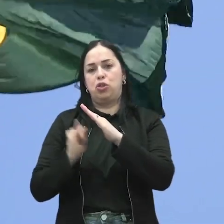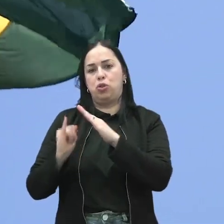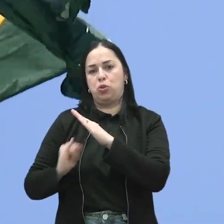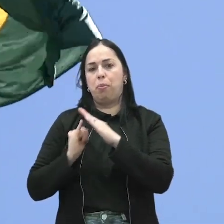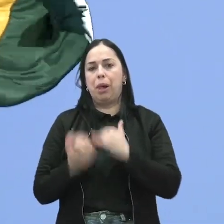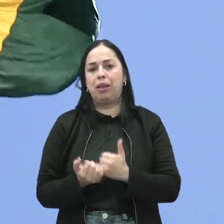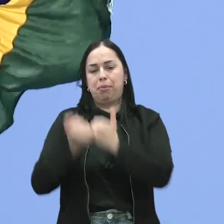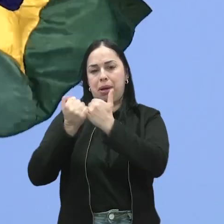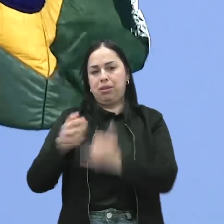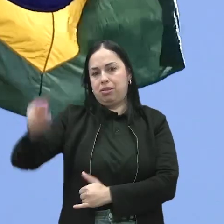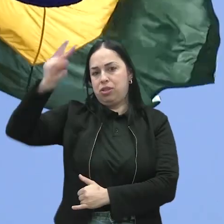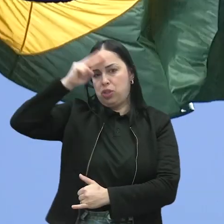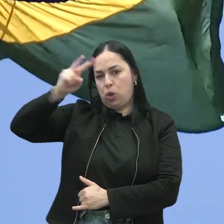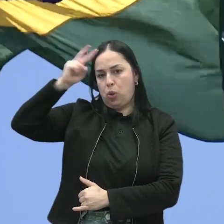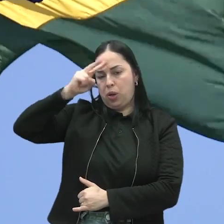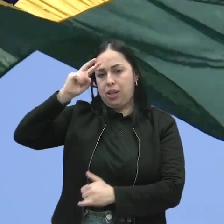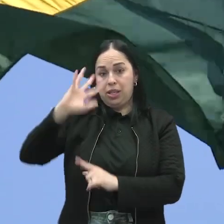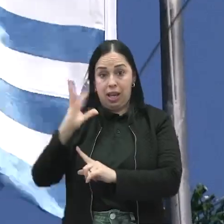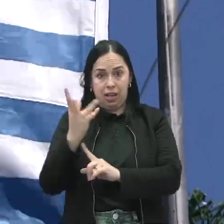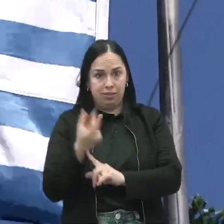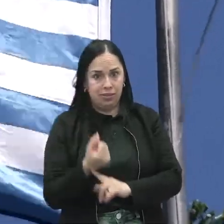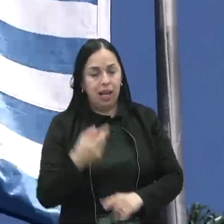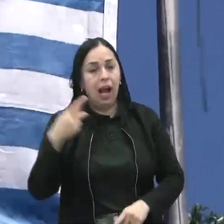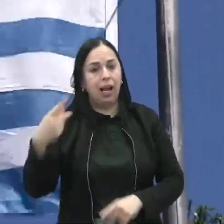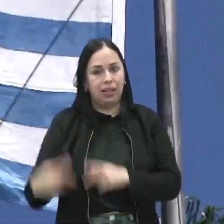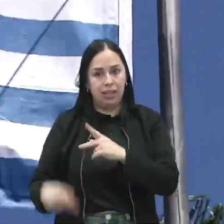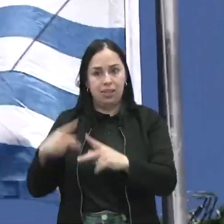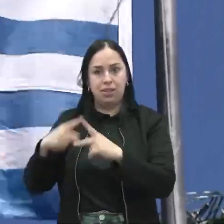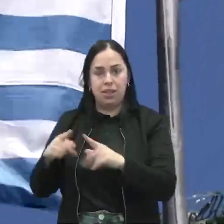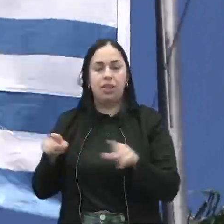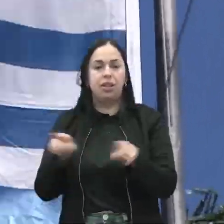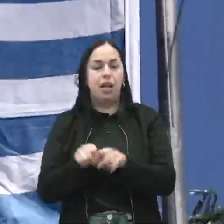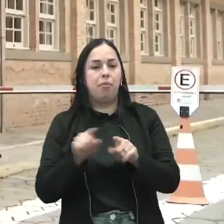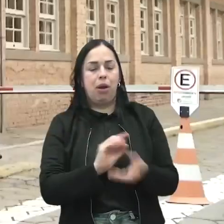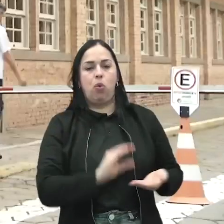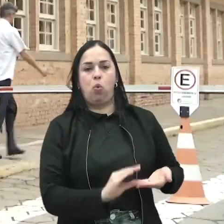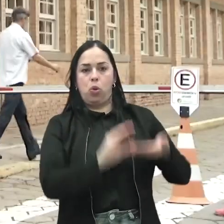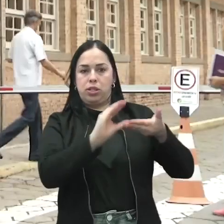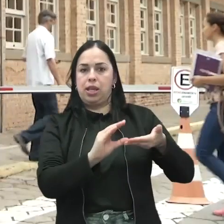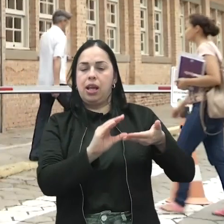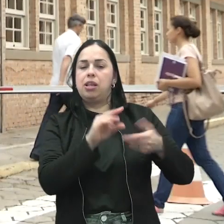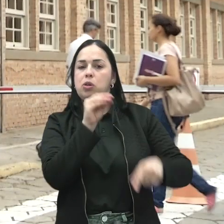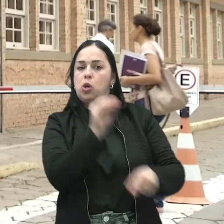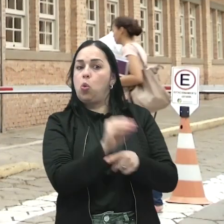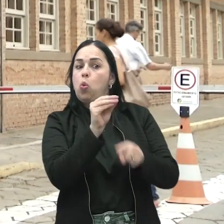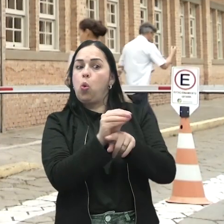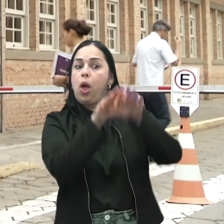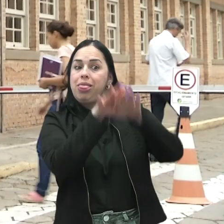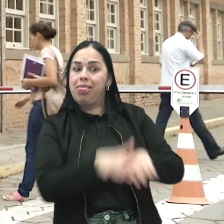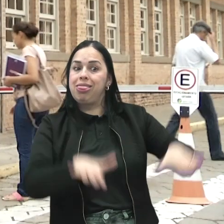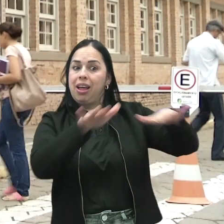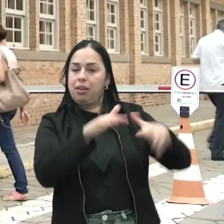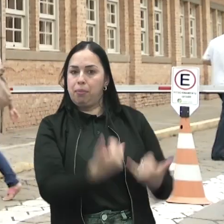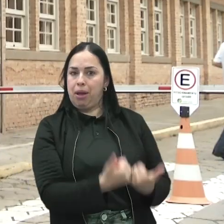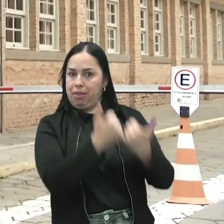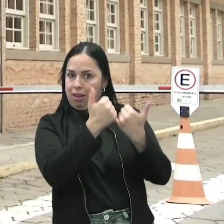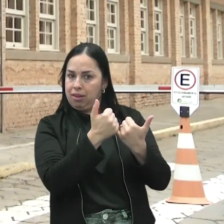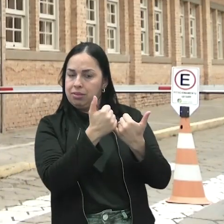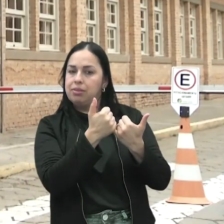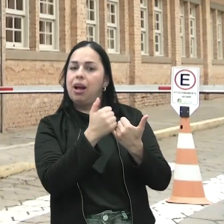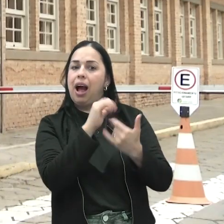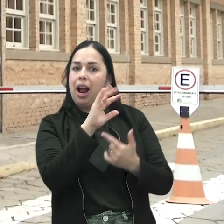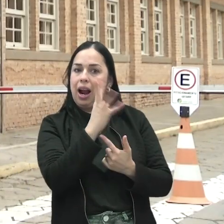Patrimônio Histórico e Artístico Nacional. Além dele, em São José, o Conselho Municipal de Preservação do